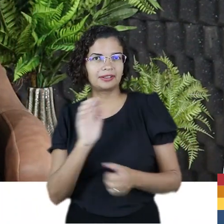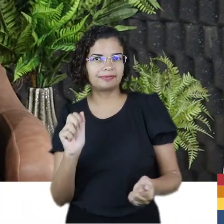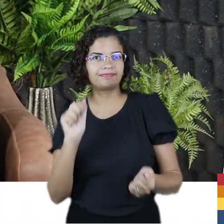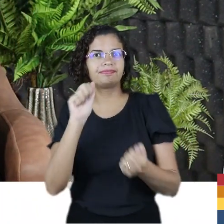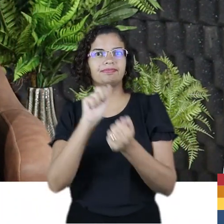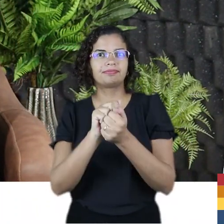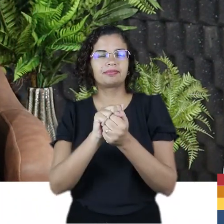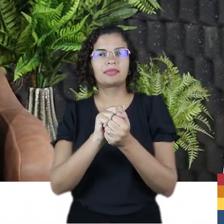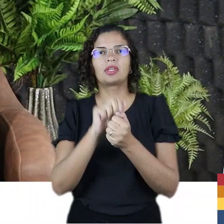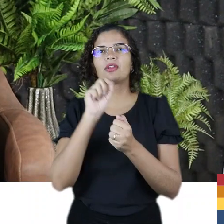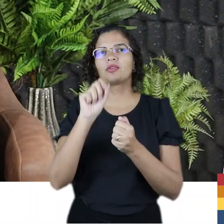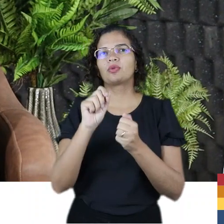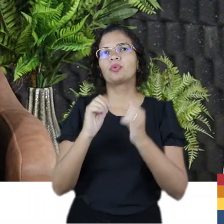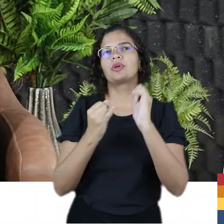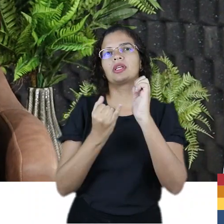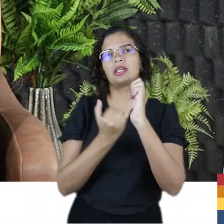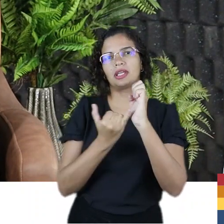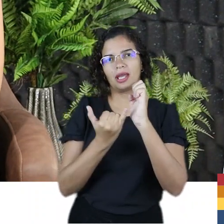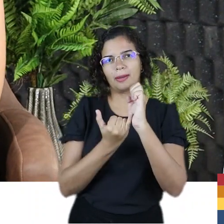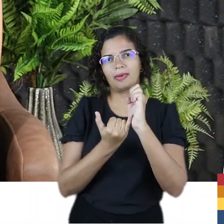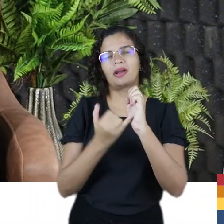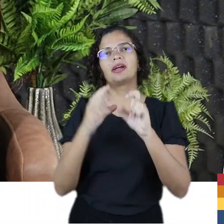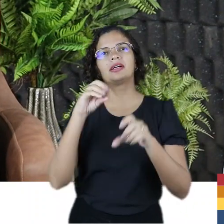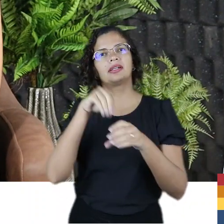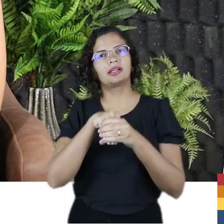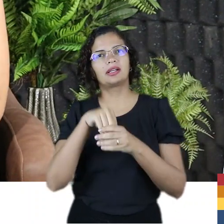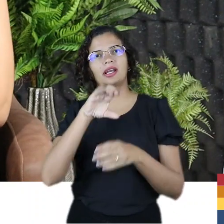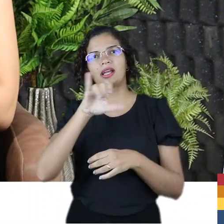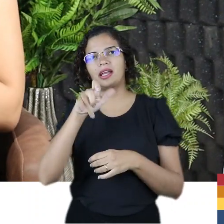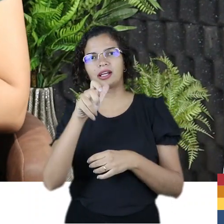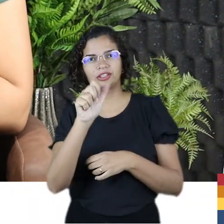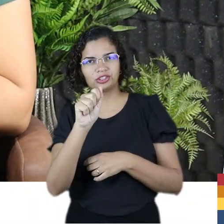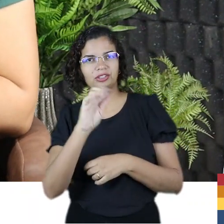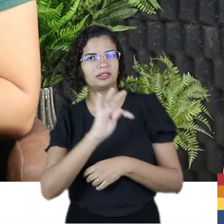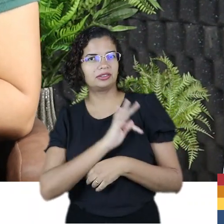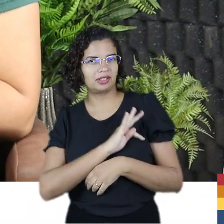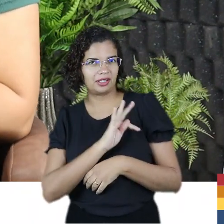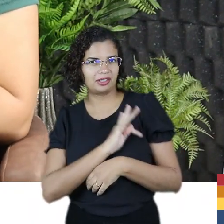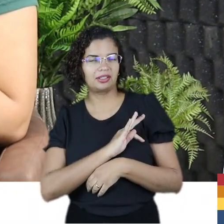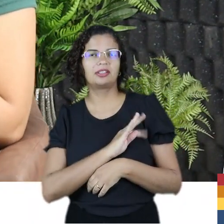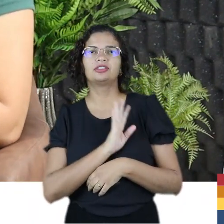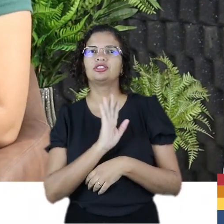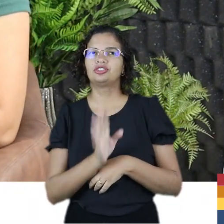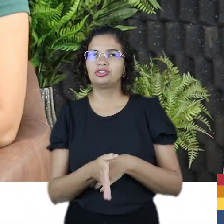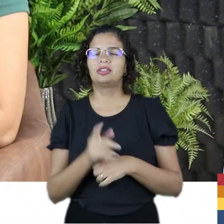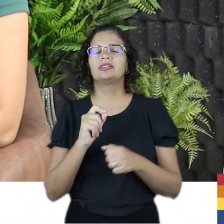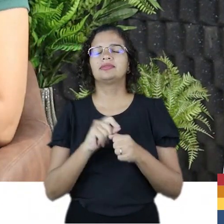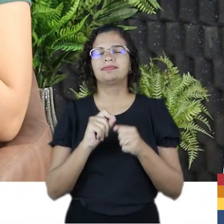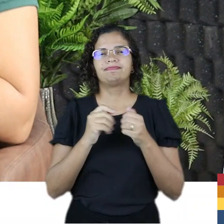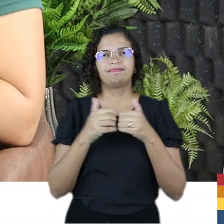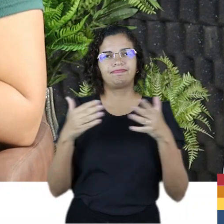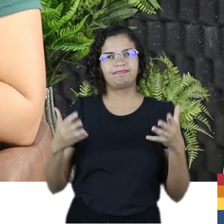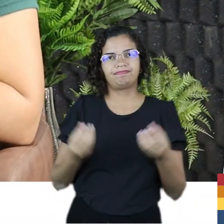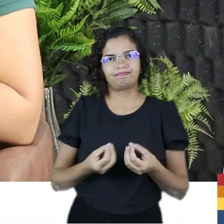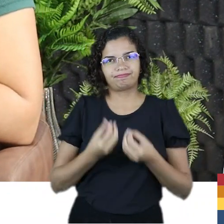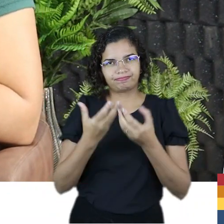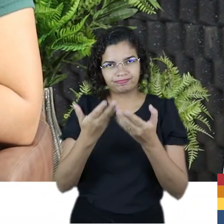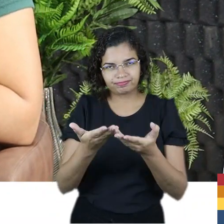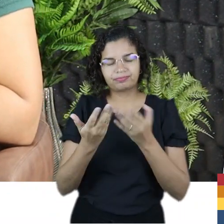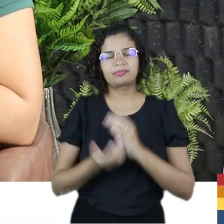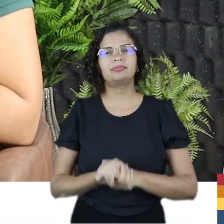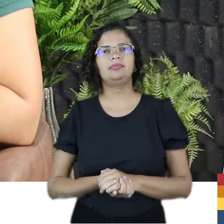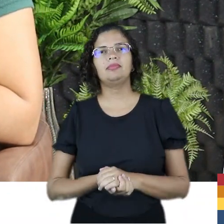em EJATEC né para EJA nós temos já essa oferta então considerando